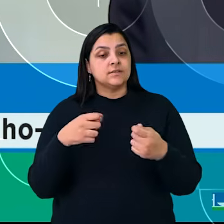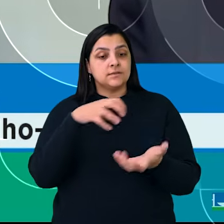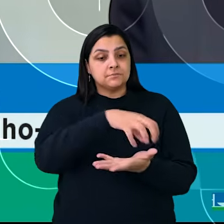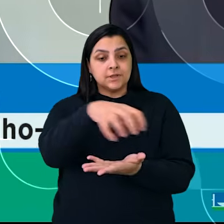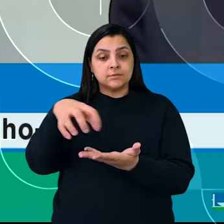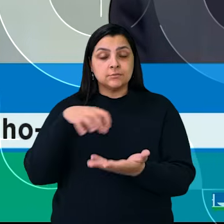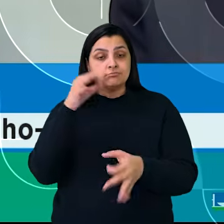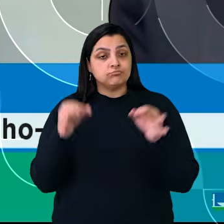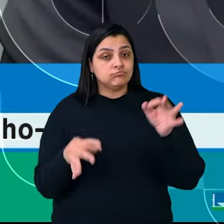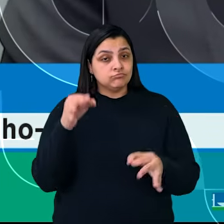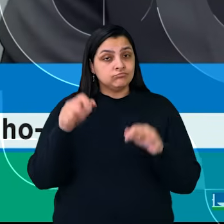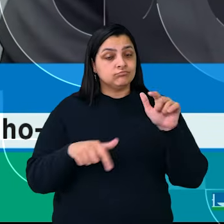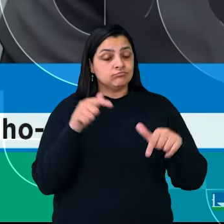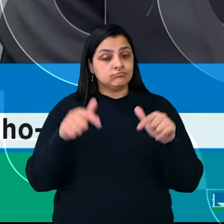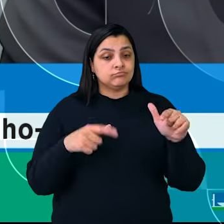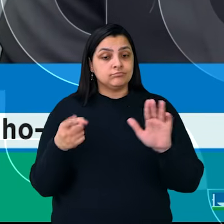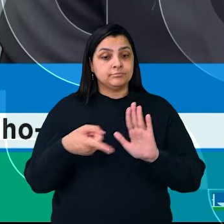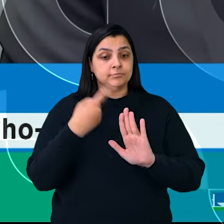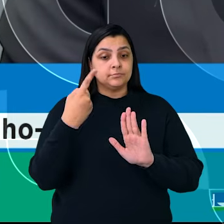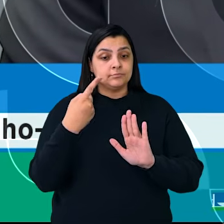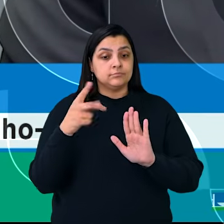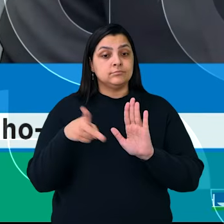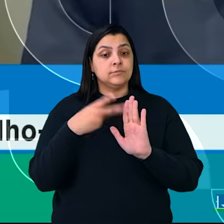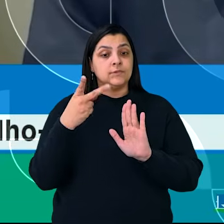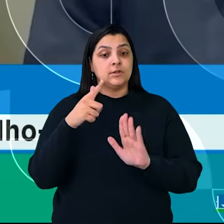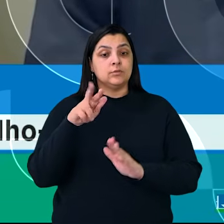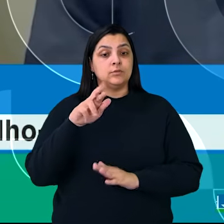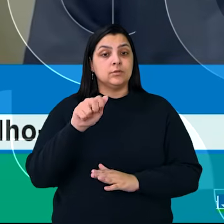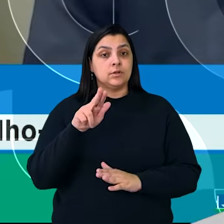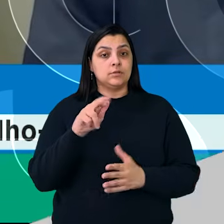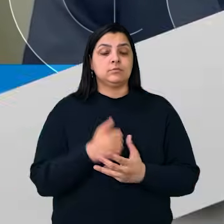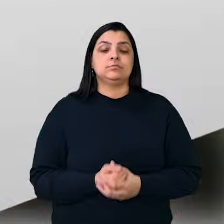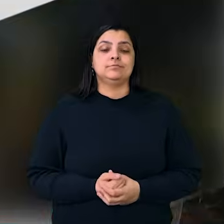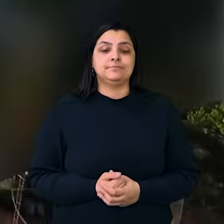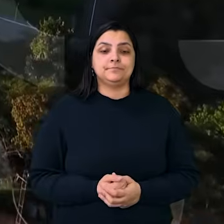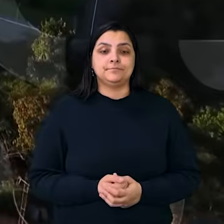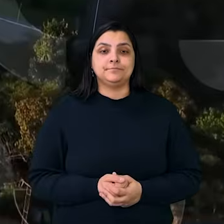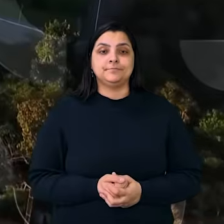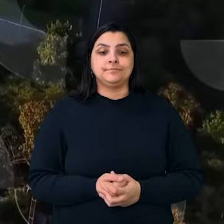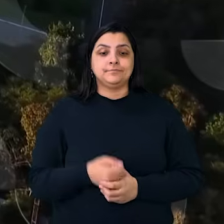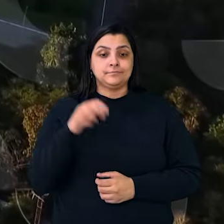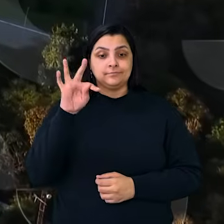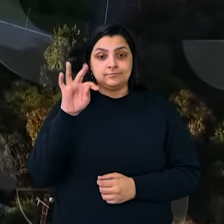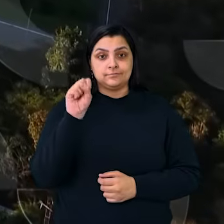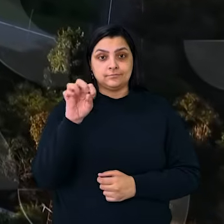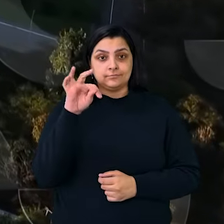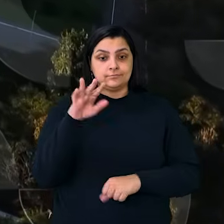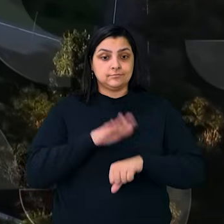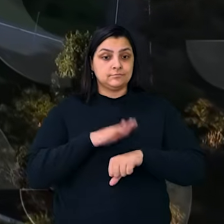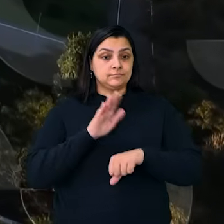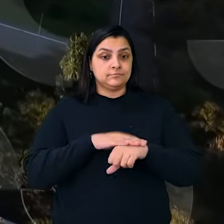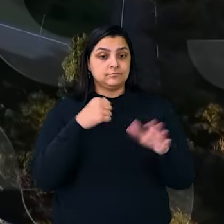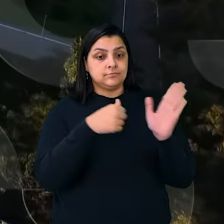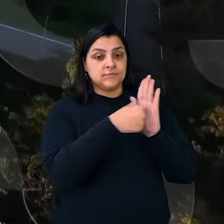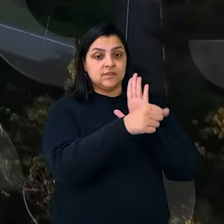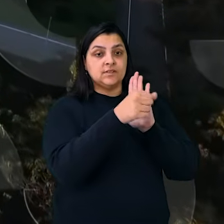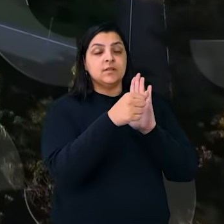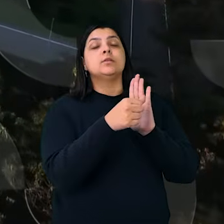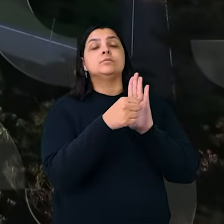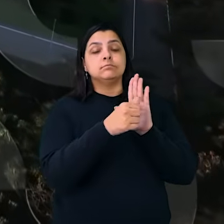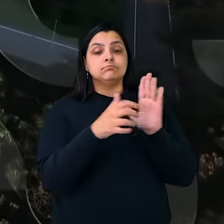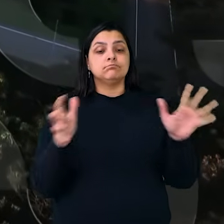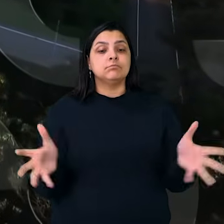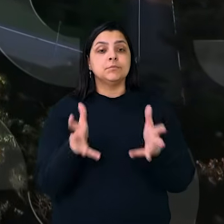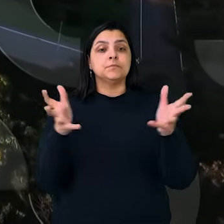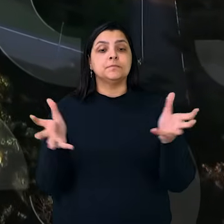e patrimonial da Justiça do Trabalho de primeiro e segundo graus. O TST instituiu o selo